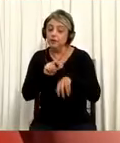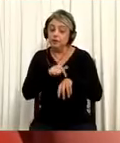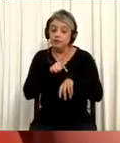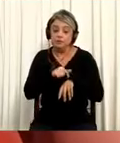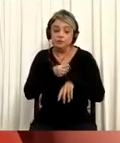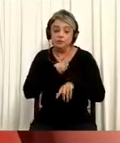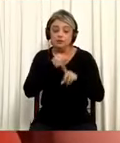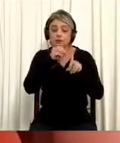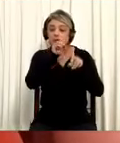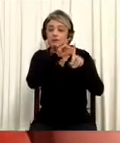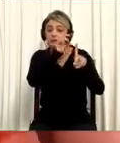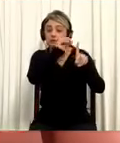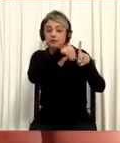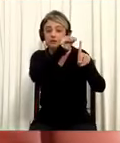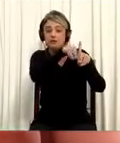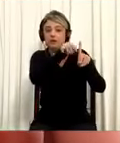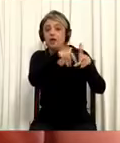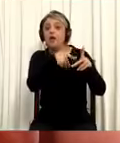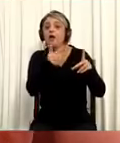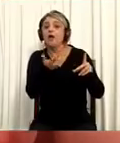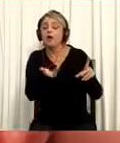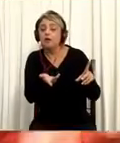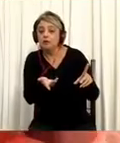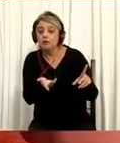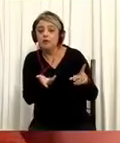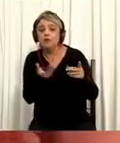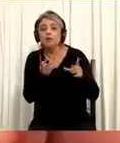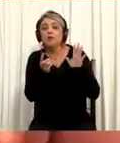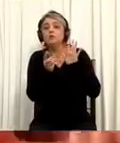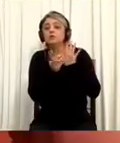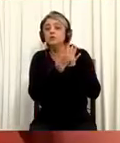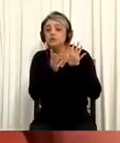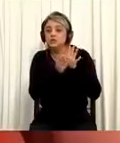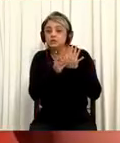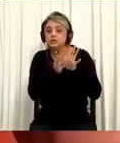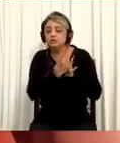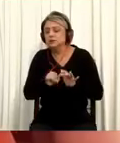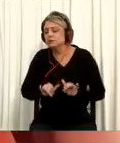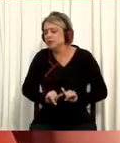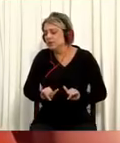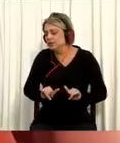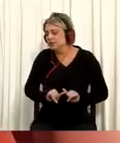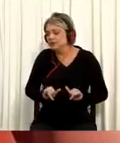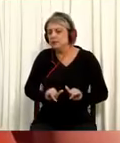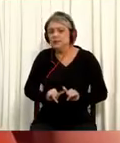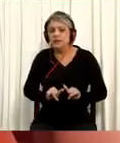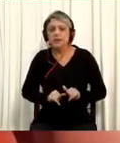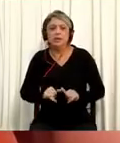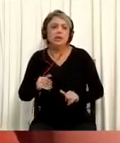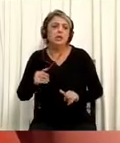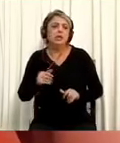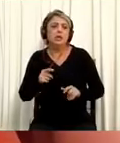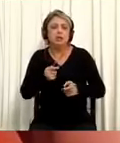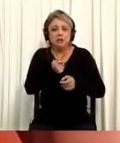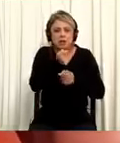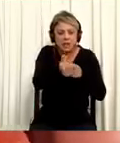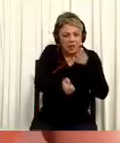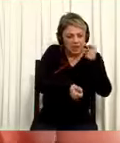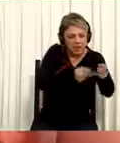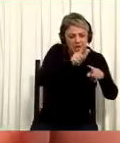nessa vulnerabilidade, com os indígenas que estão sofrendo a ameaça de perder as